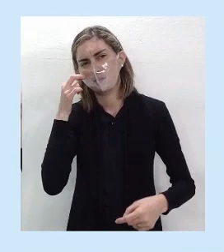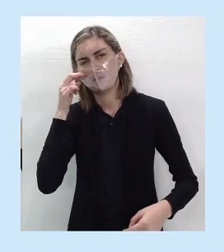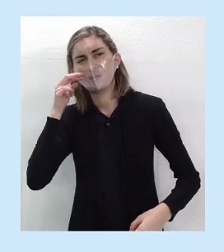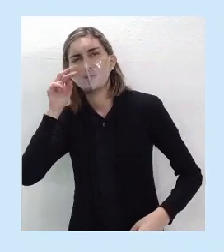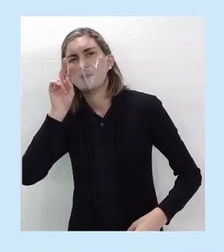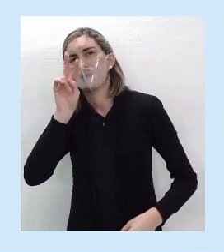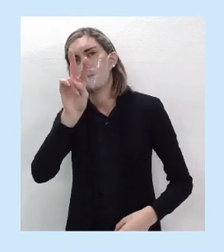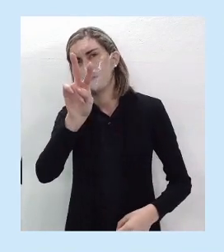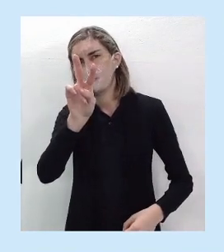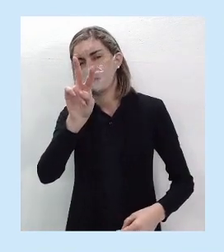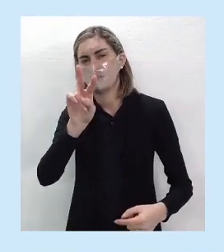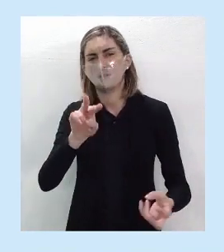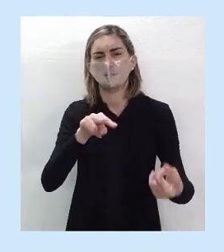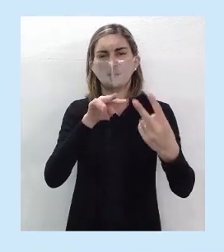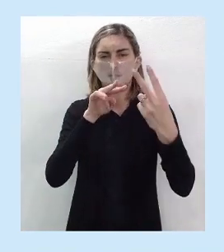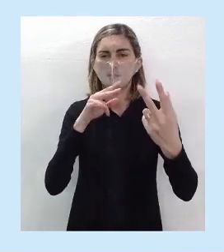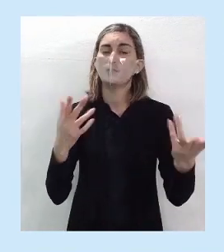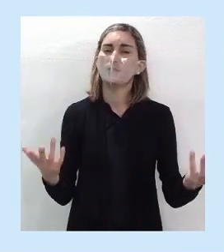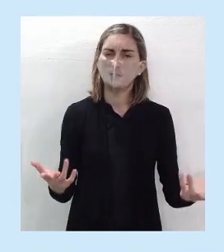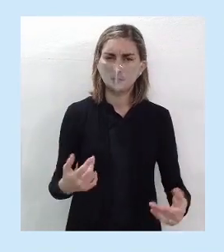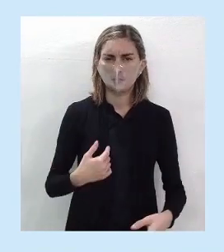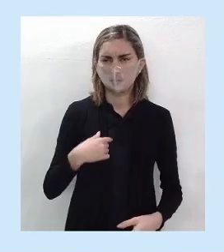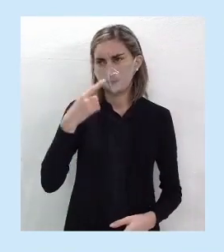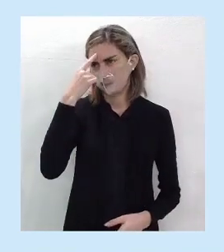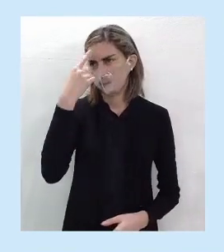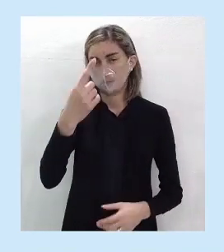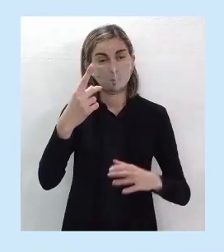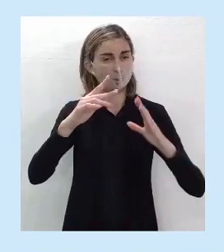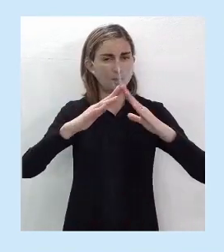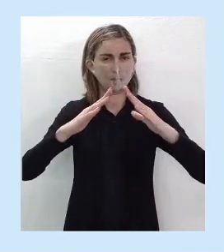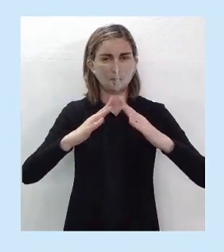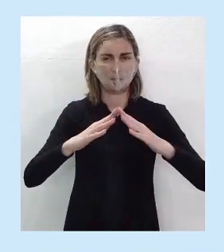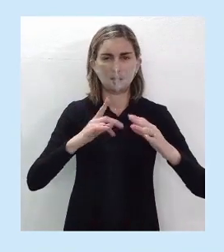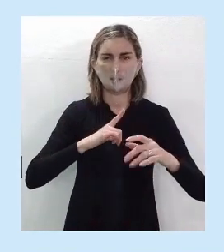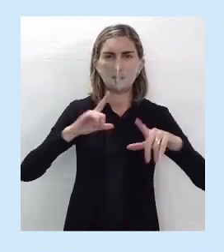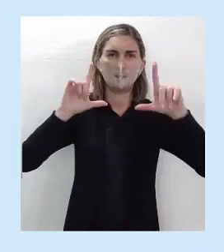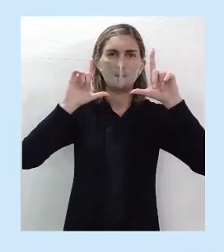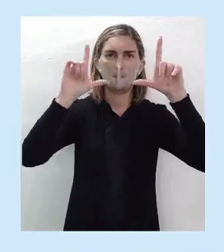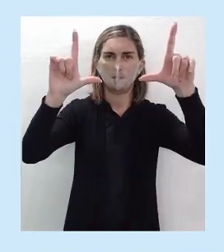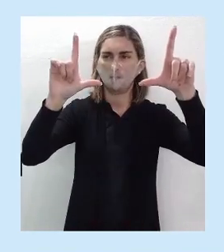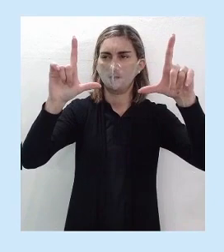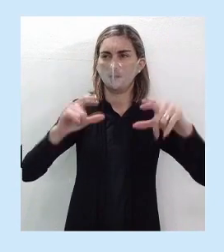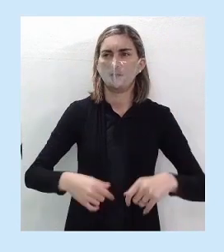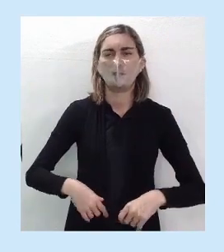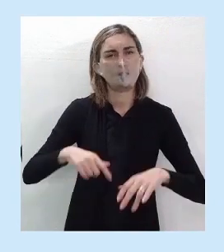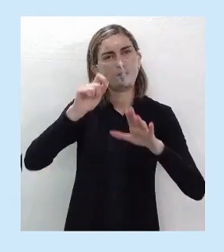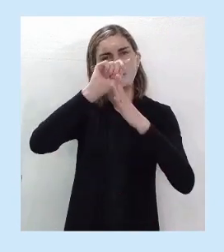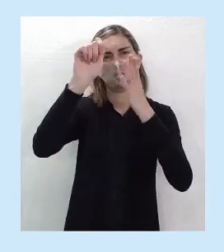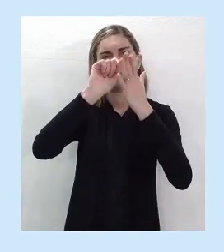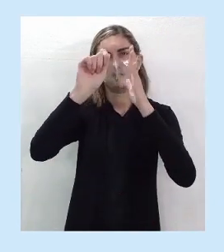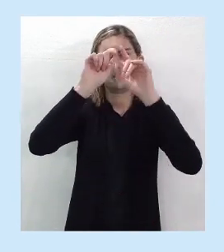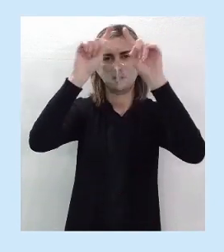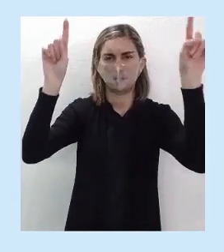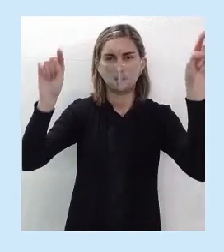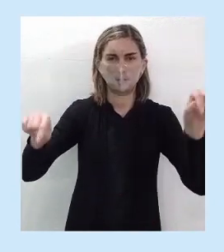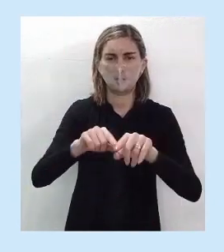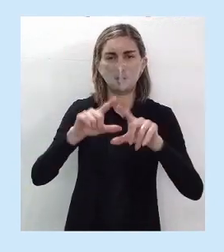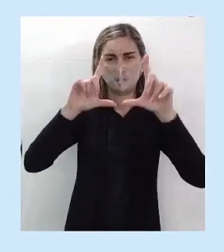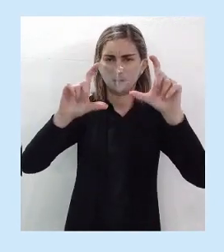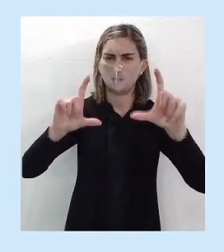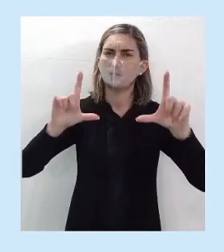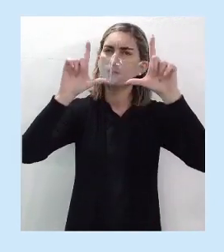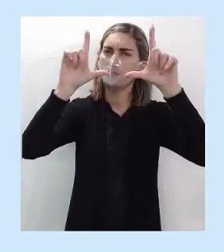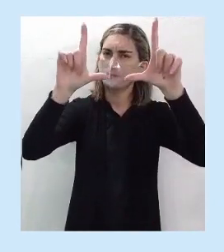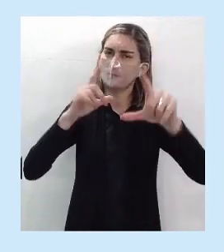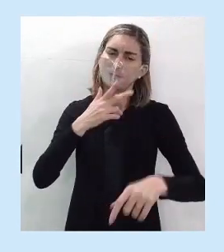para poder te ver. Então, imagina só, na sua casa tem um porta-retrato com isso escrito ao redor e a foto de